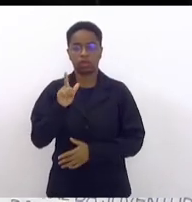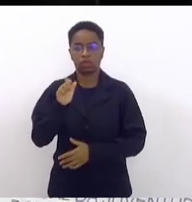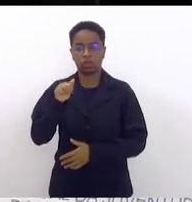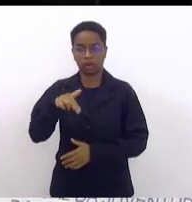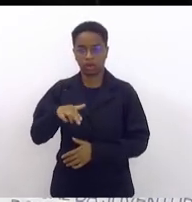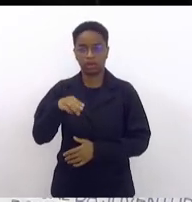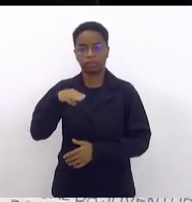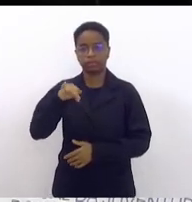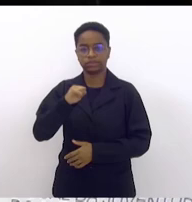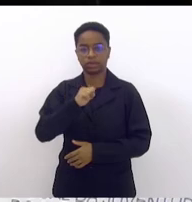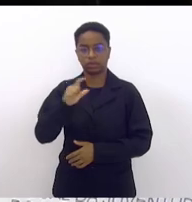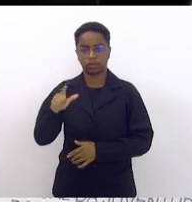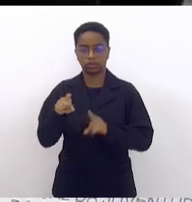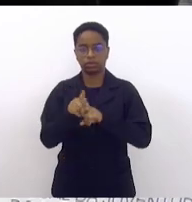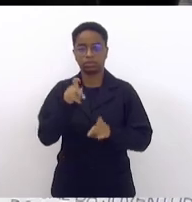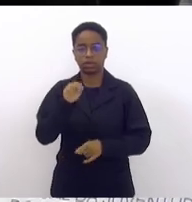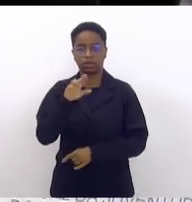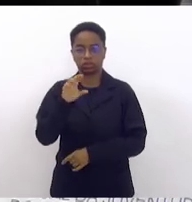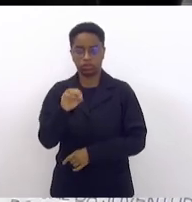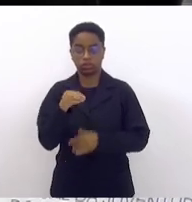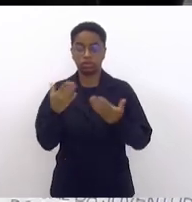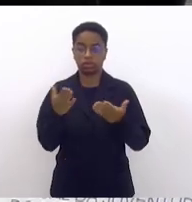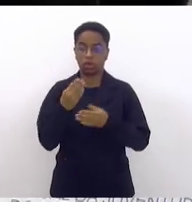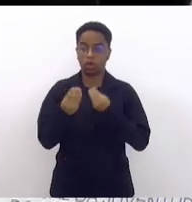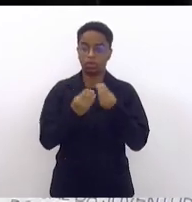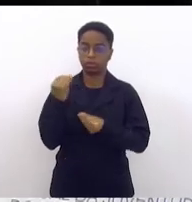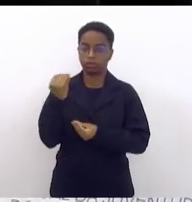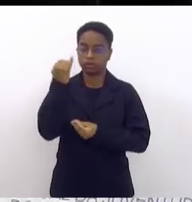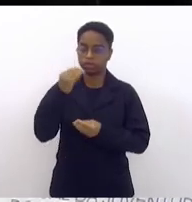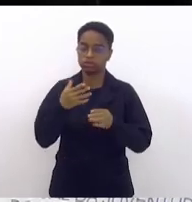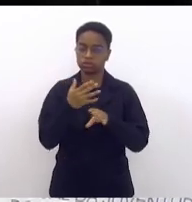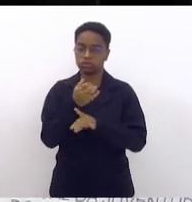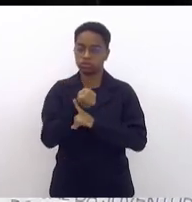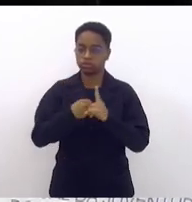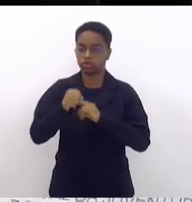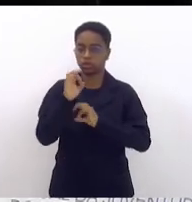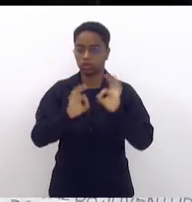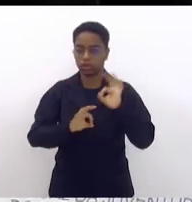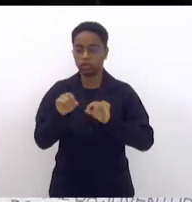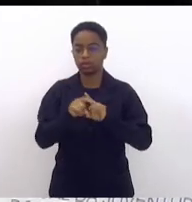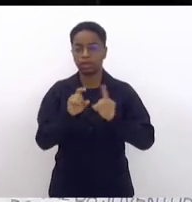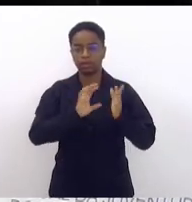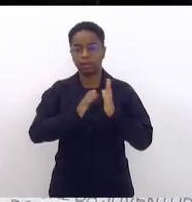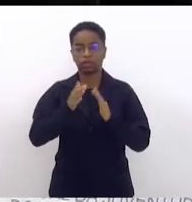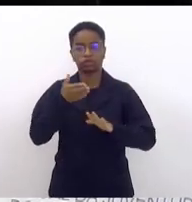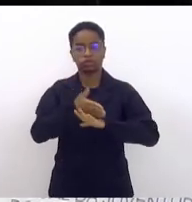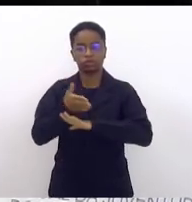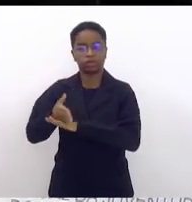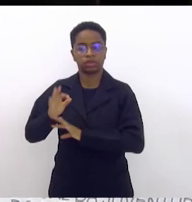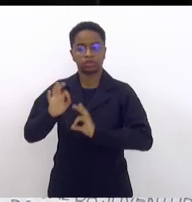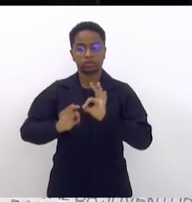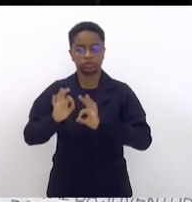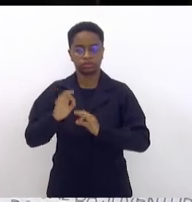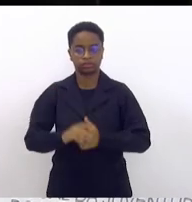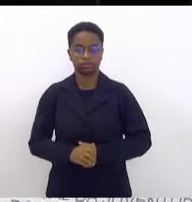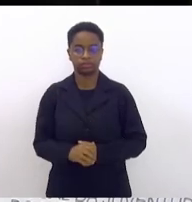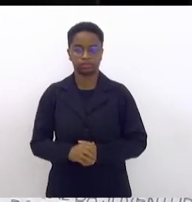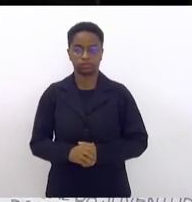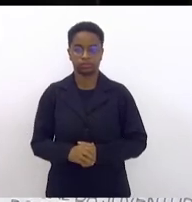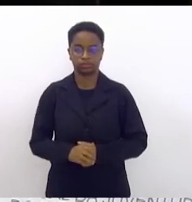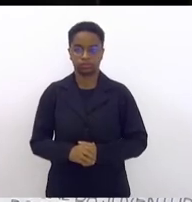Brasil e o Pedro do PP a importância da sociedade civil organizada e principalmente dos partidos políticos nessa construção é muito grande